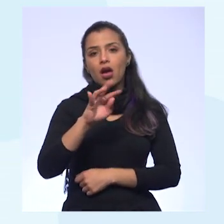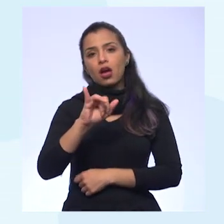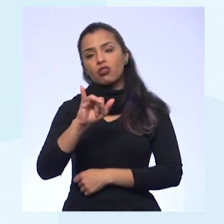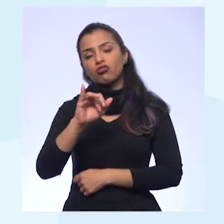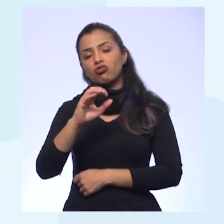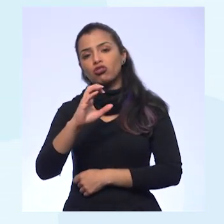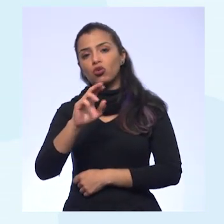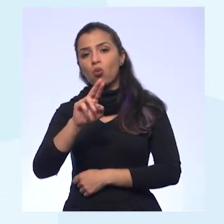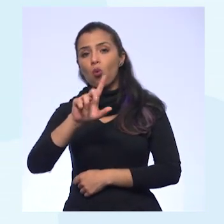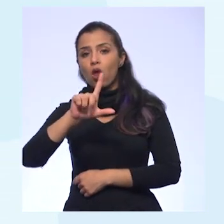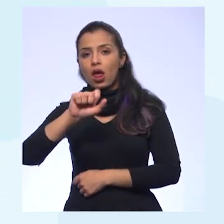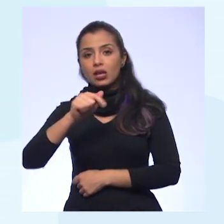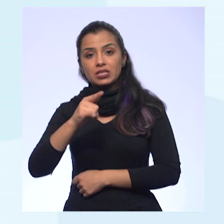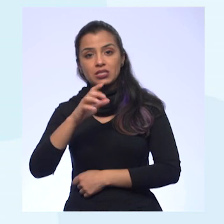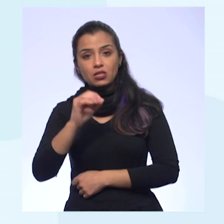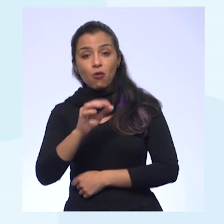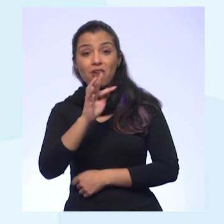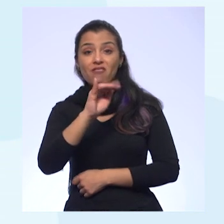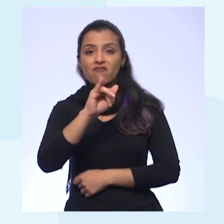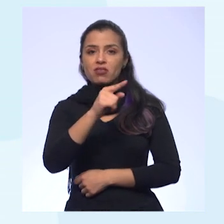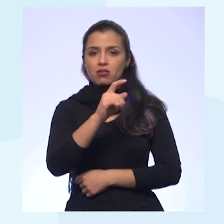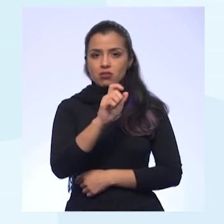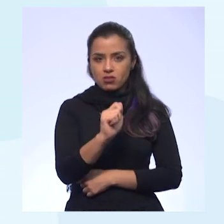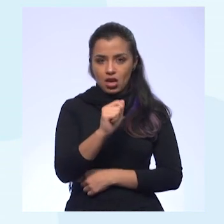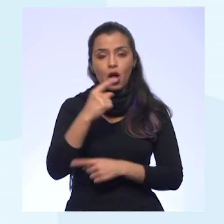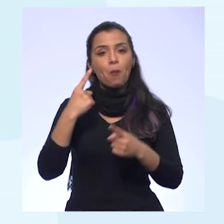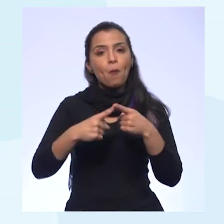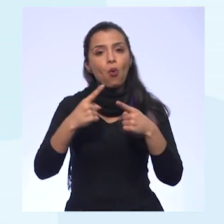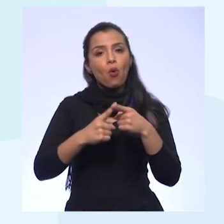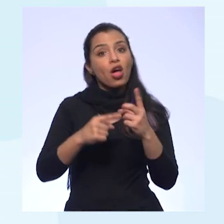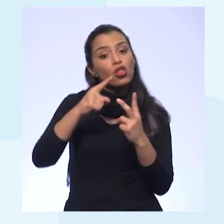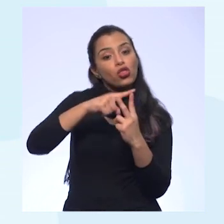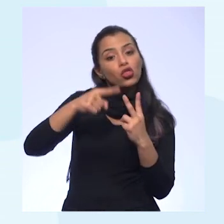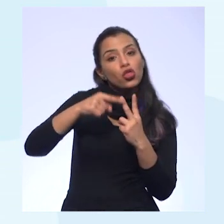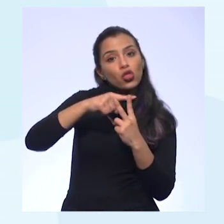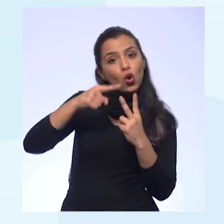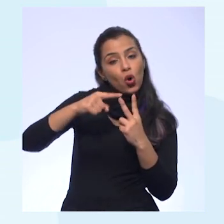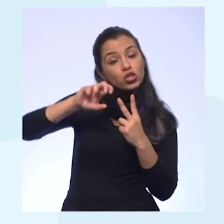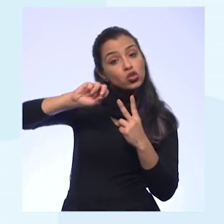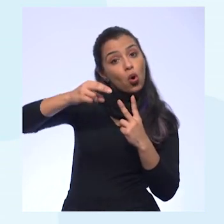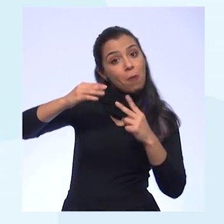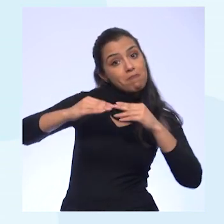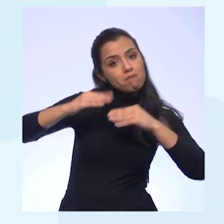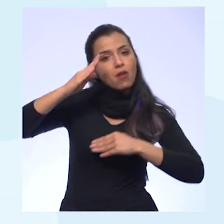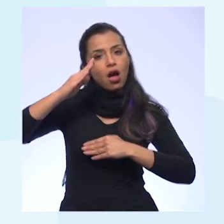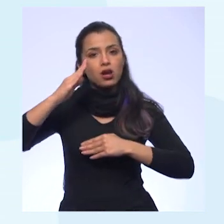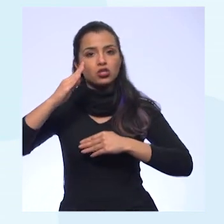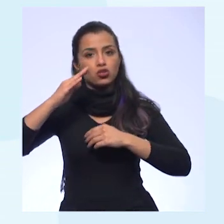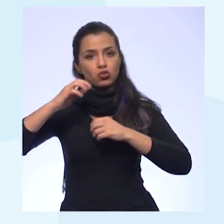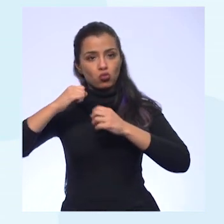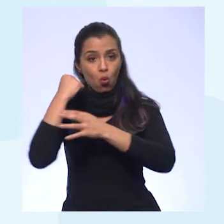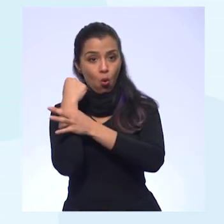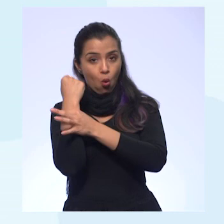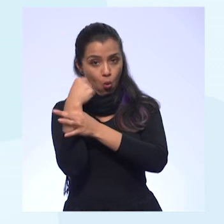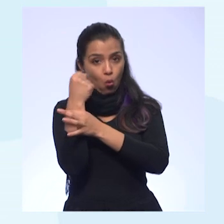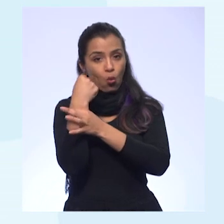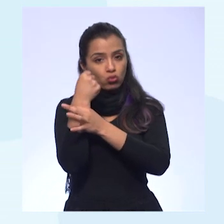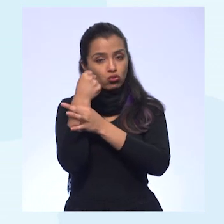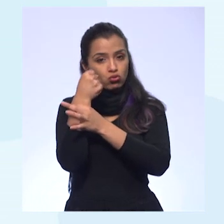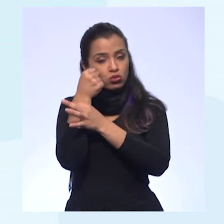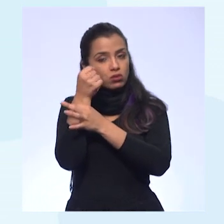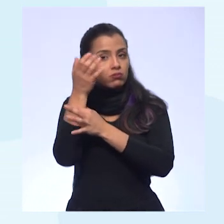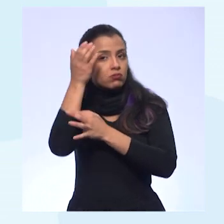articulação fixa. Tá? Mas se são encontros de dois ossos, são articulações. Lembrando que aí, né, você vai ter